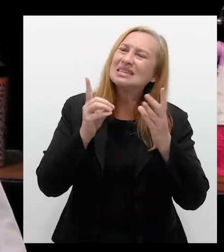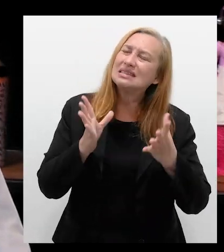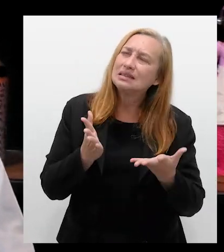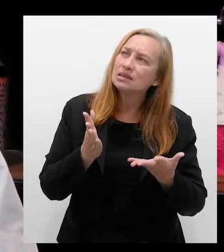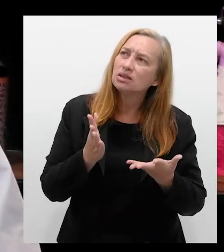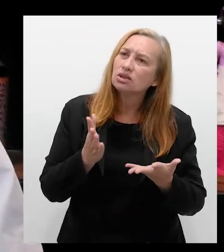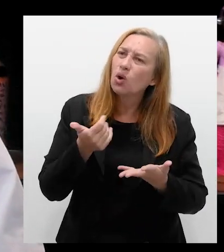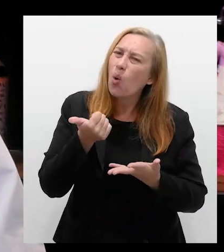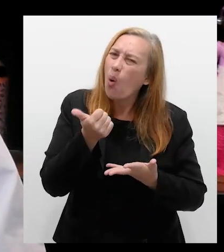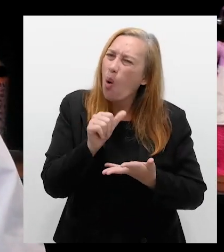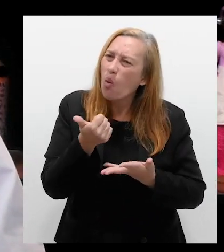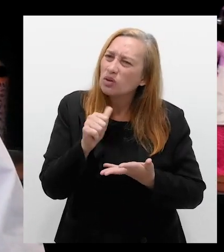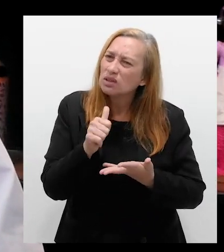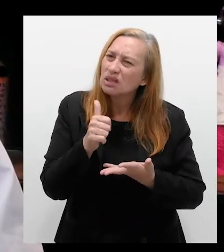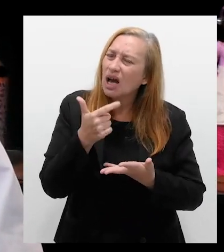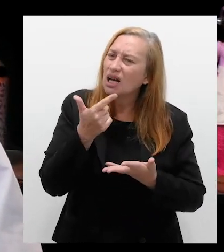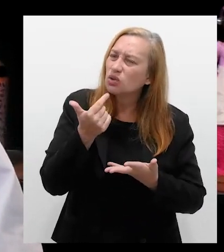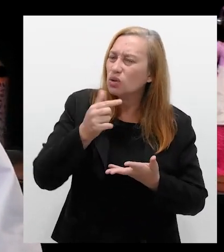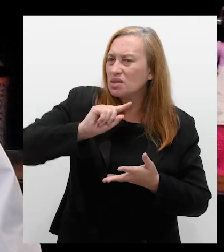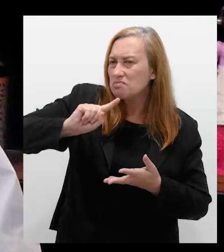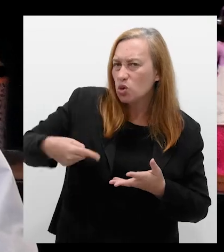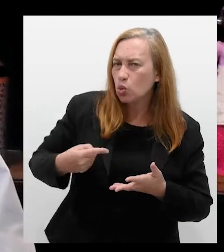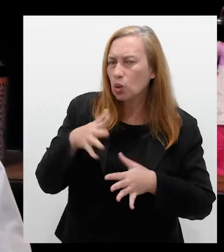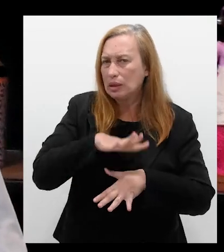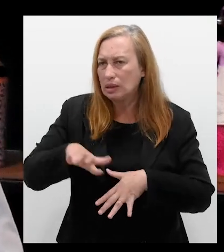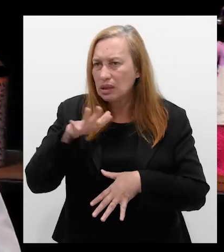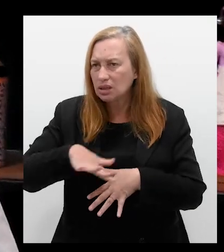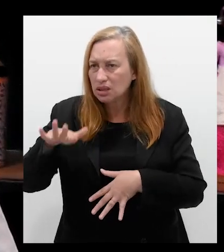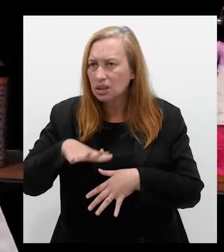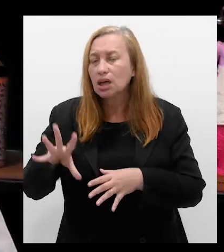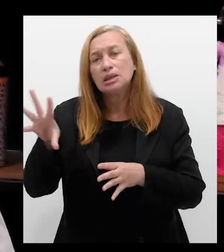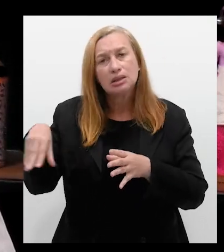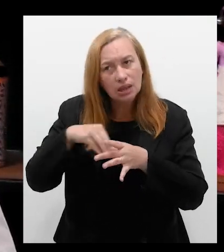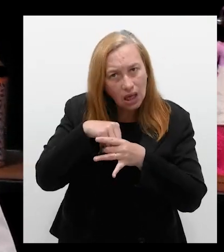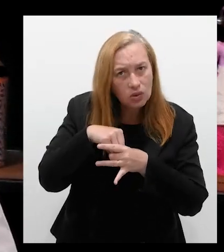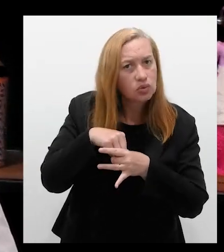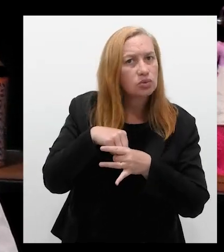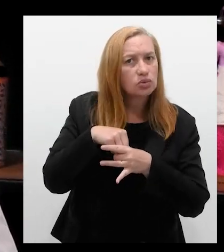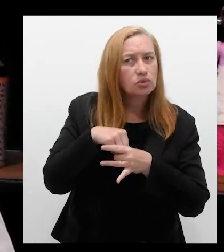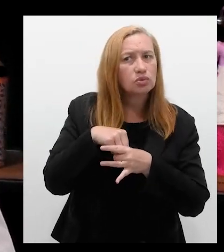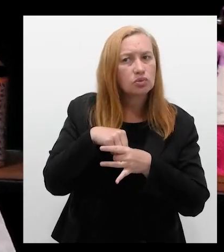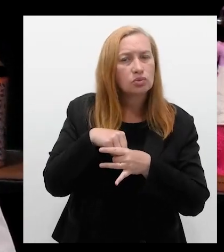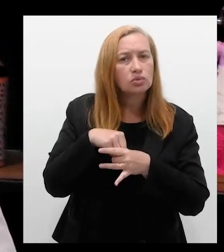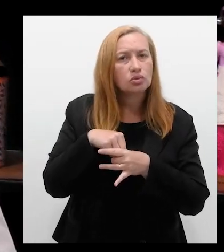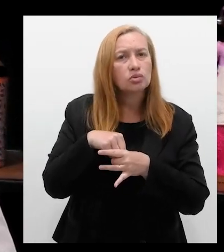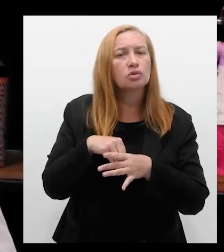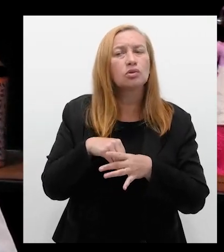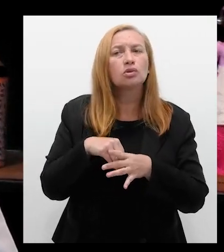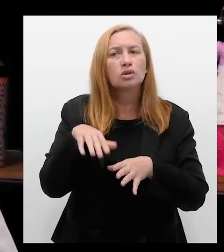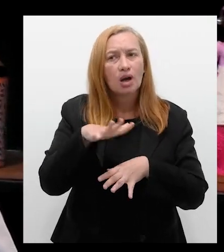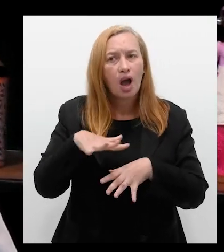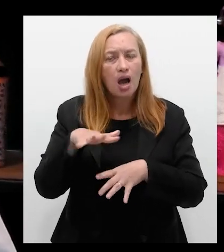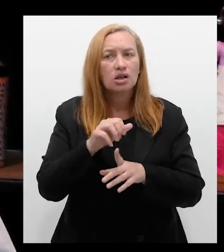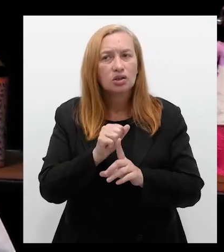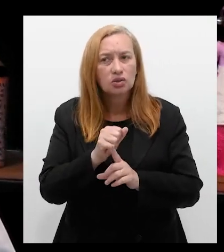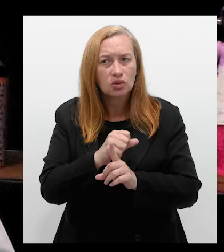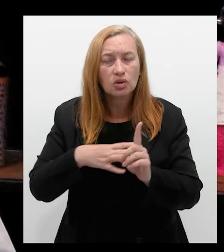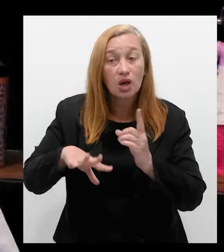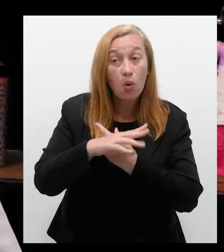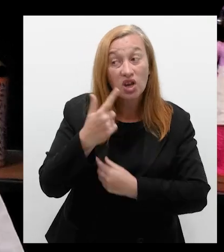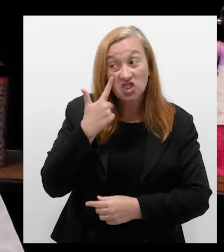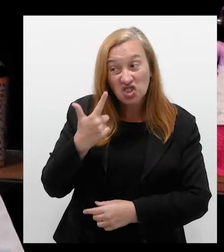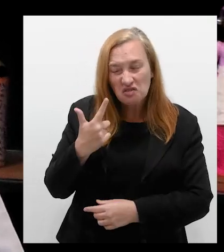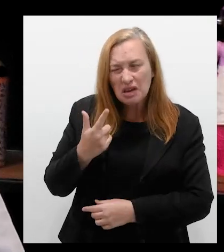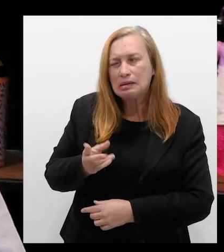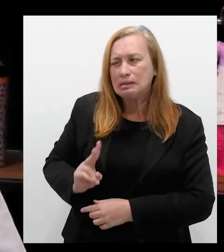em torno de 11 a 12 mil crianças, né? Dentro de uma oferta social. E muita coisa que a